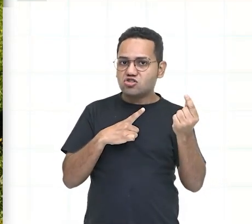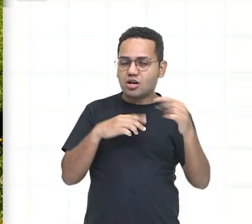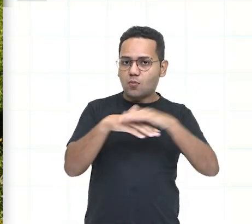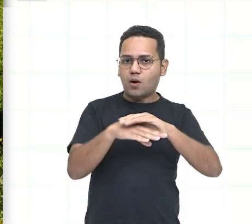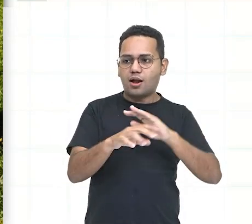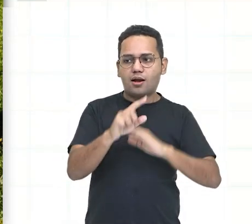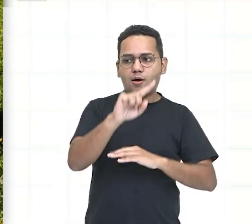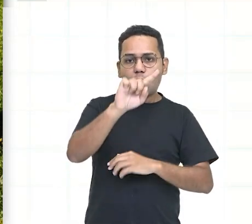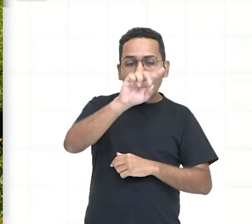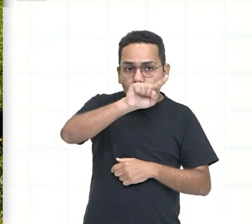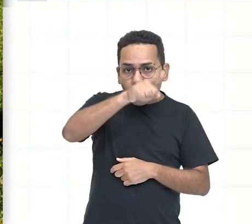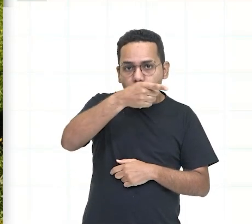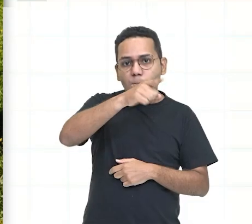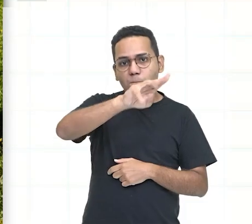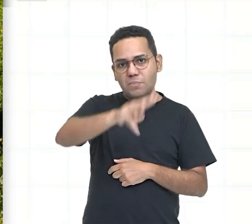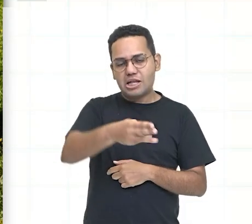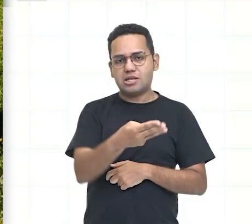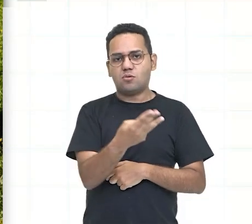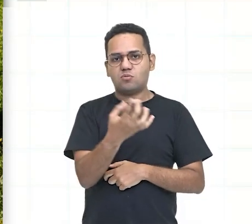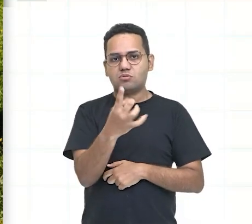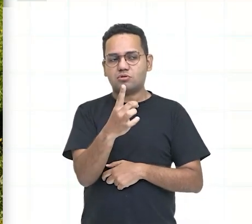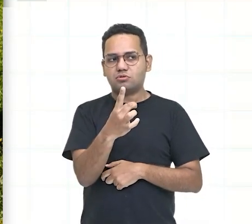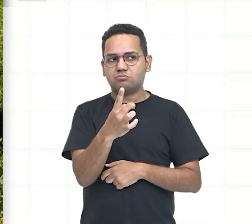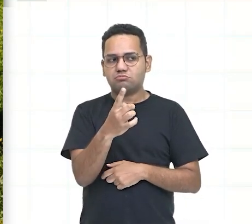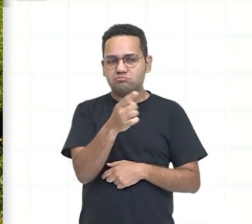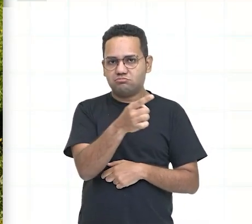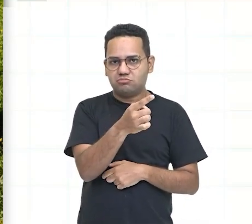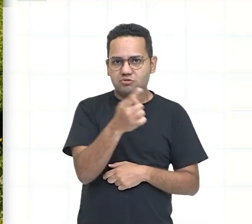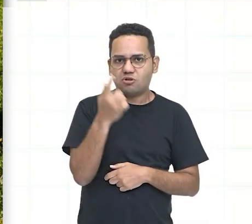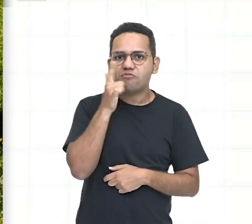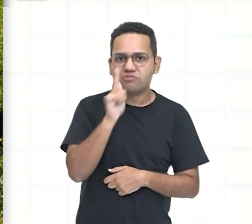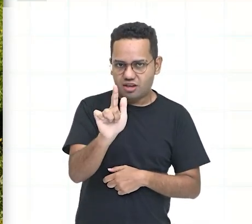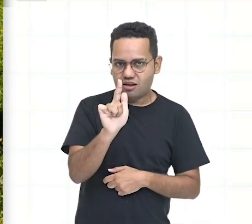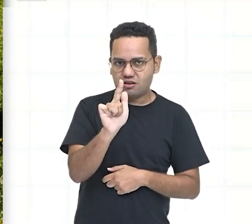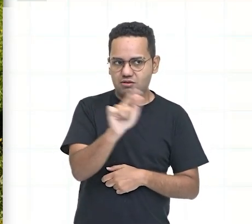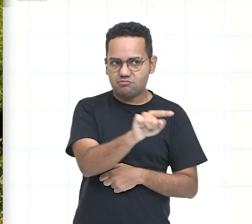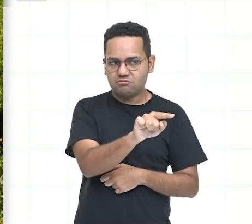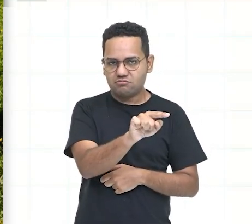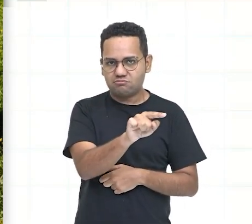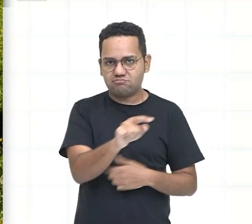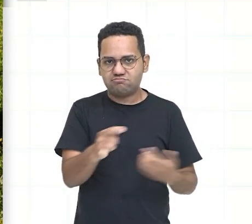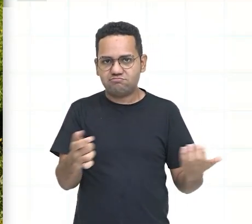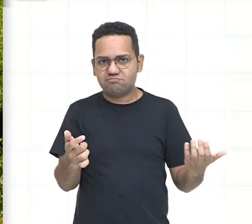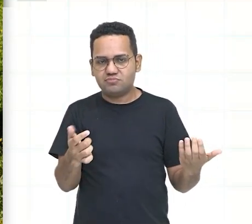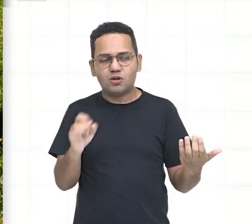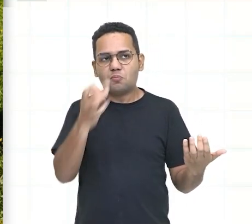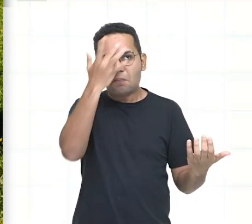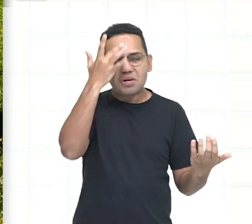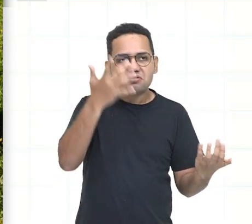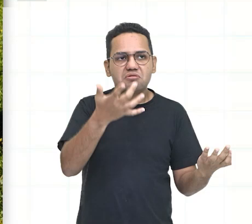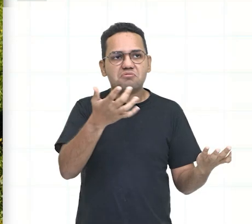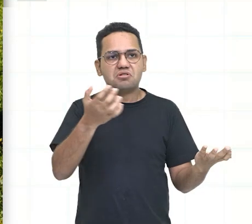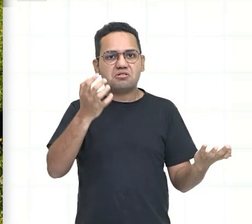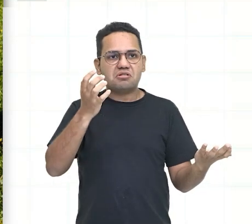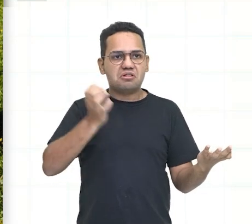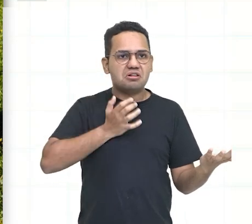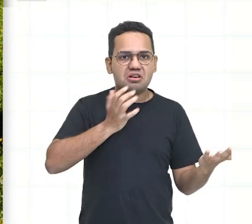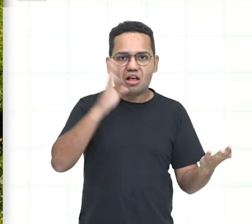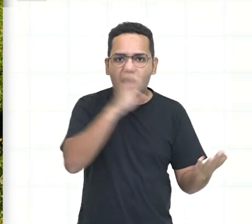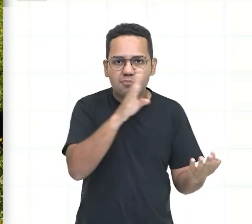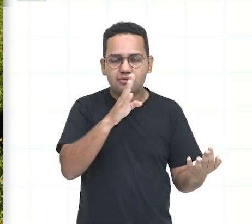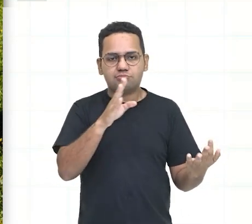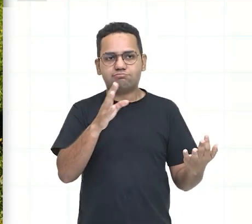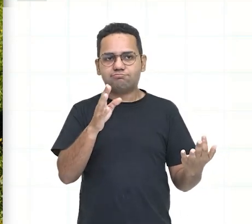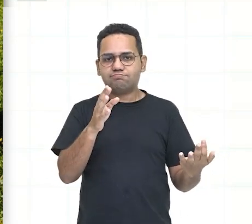$1 million, se eu tivesse, qual é a chance, né, real de alguém ficar rico, de alguém ficar milionário? Muito